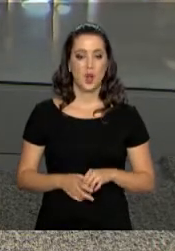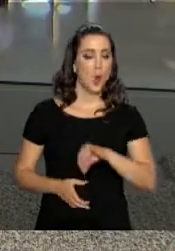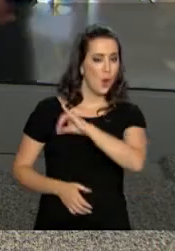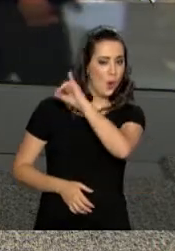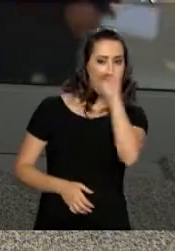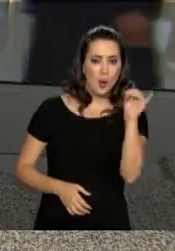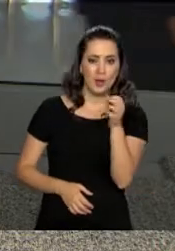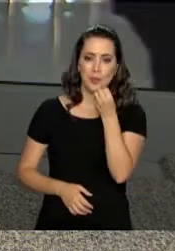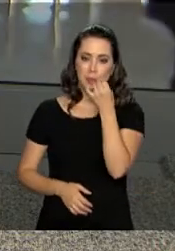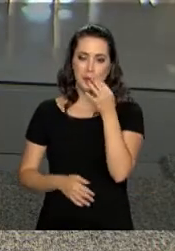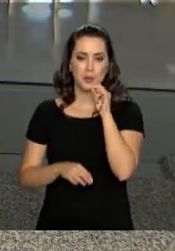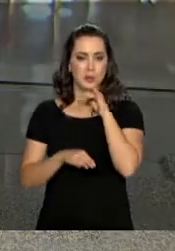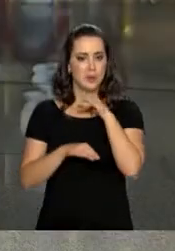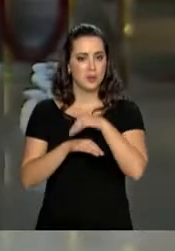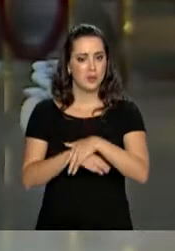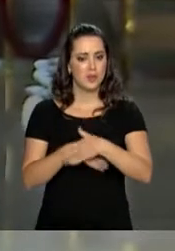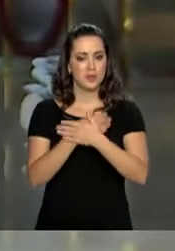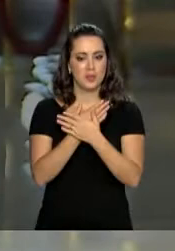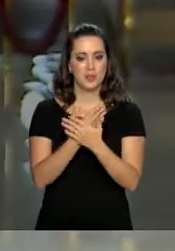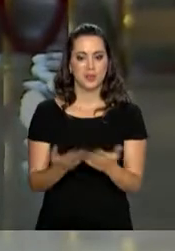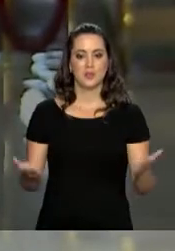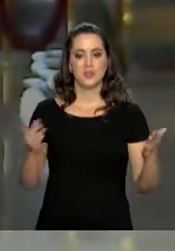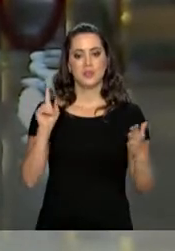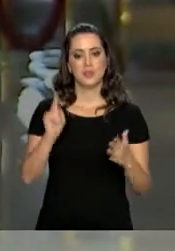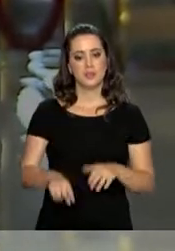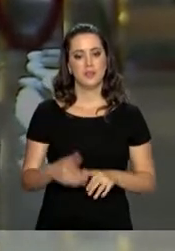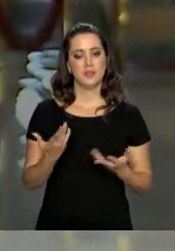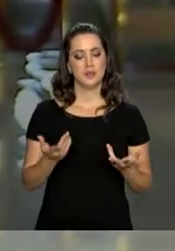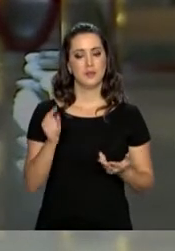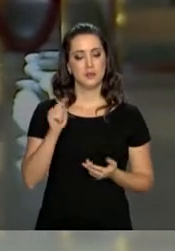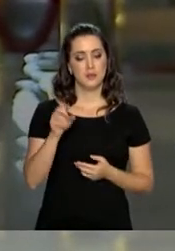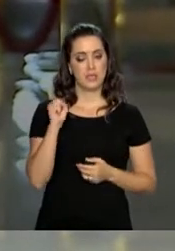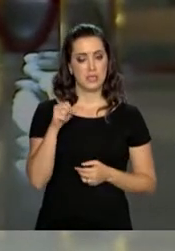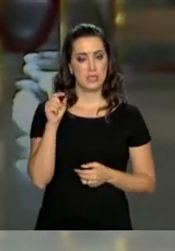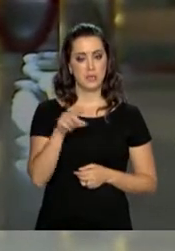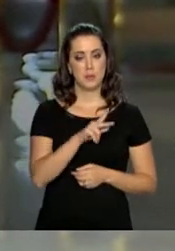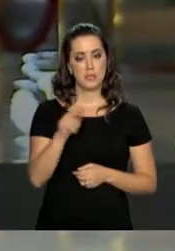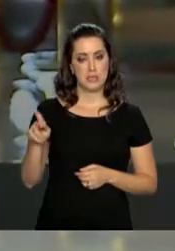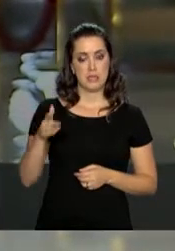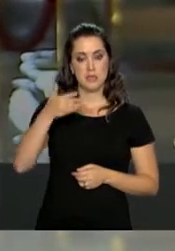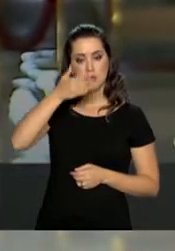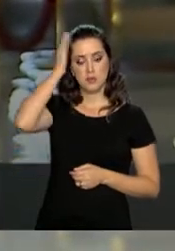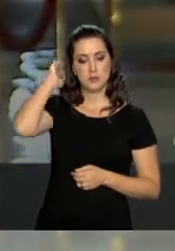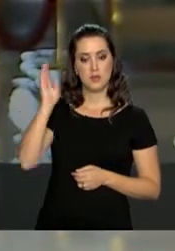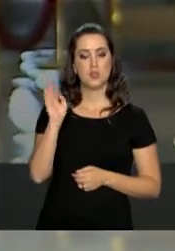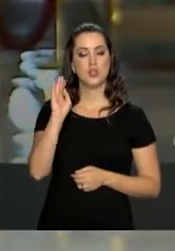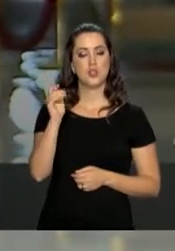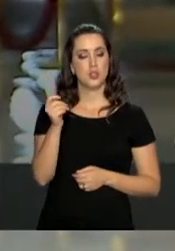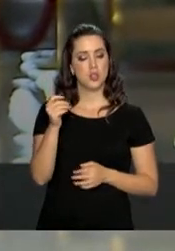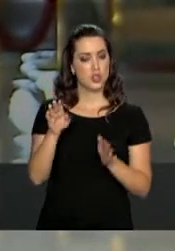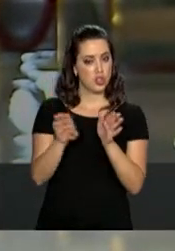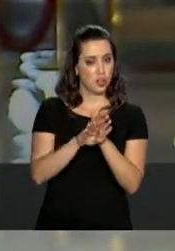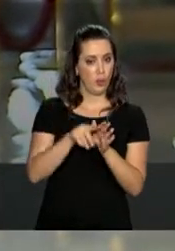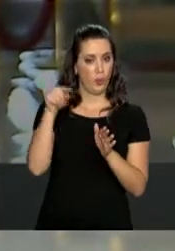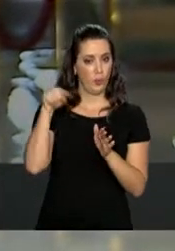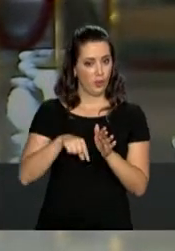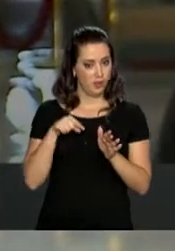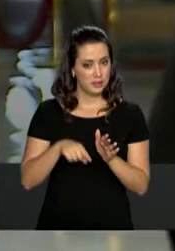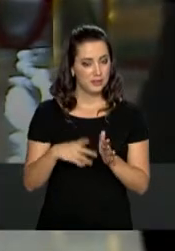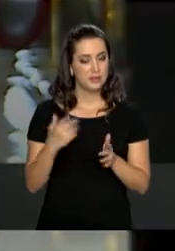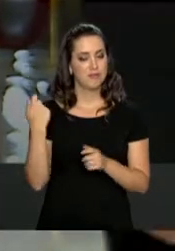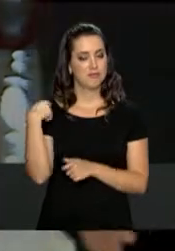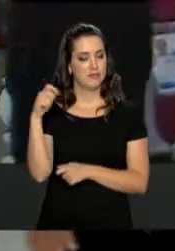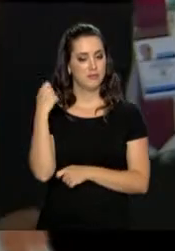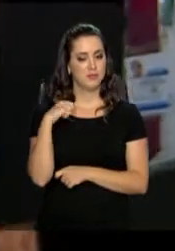Olá, Alessandra, boa noite, uma boa noite a todos. É isso mesmo, o presidente Michel Temer acaba de chegar aqui a